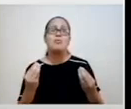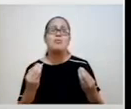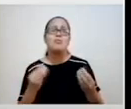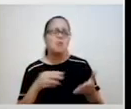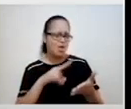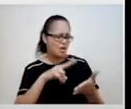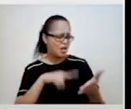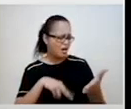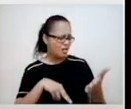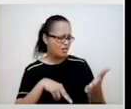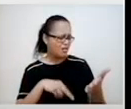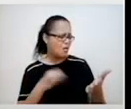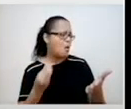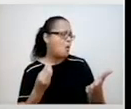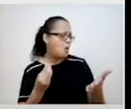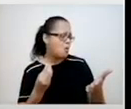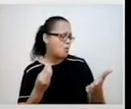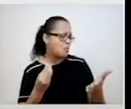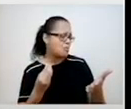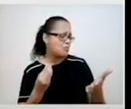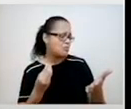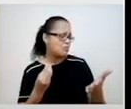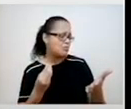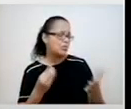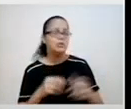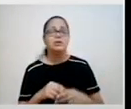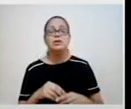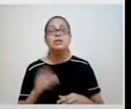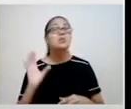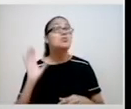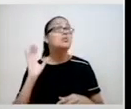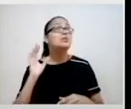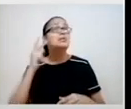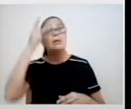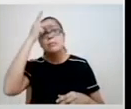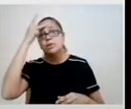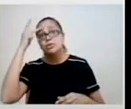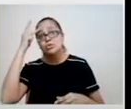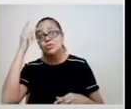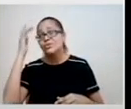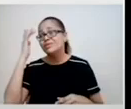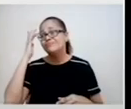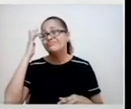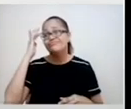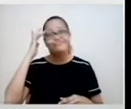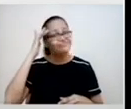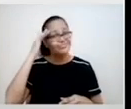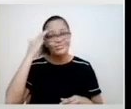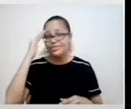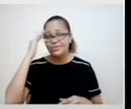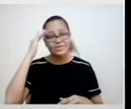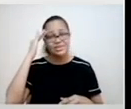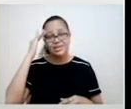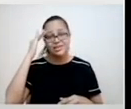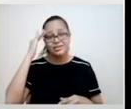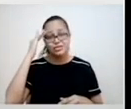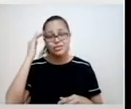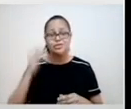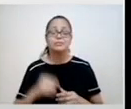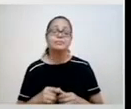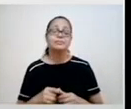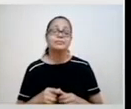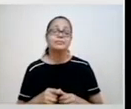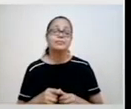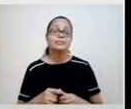Como eu tenho na fala. Se o meu ouvinte não entende, eu falo, mas o que você quer dizer com isso? Eu respondo, eu vou lá e tiro a dúvida dele. Na